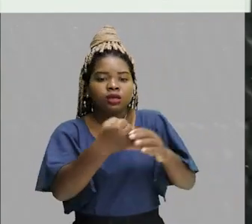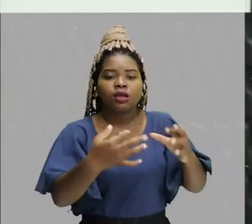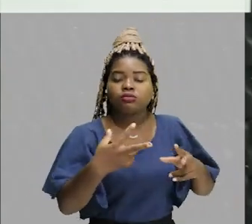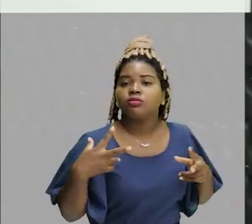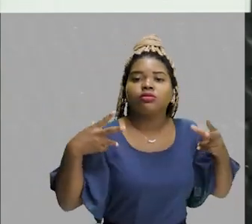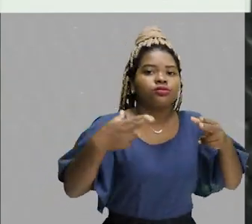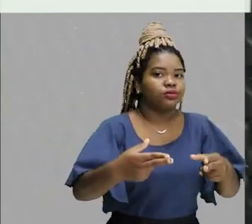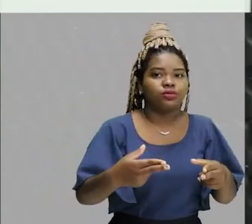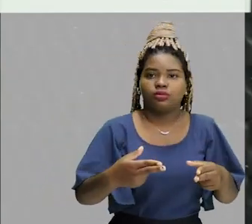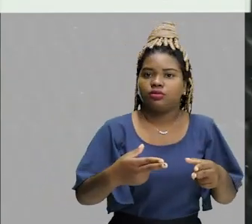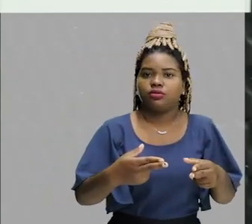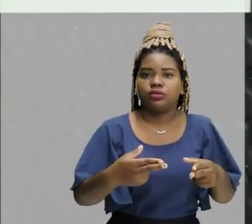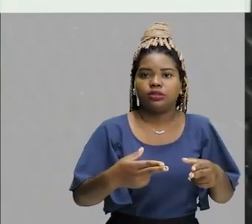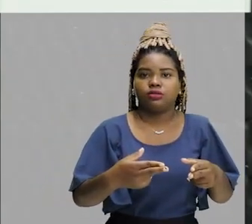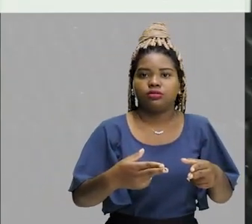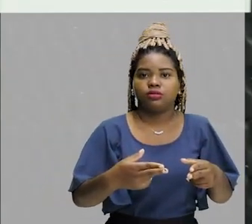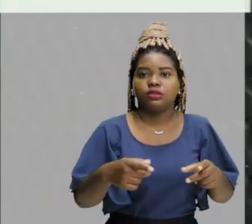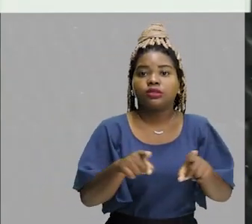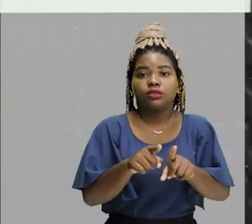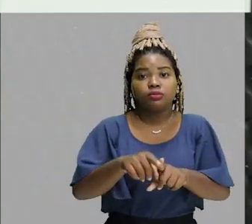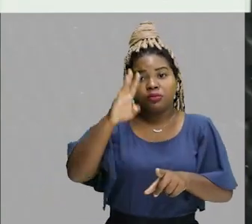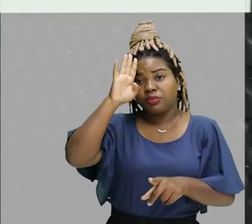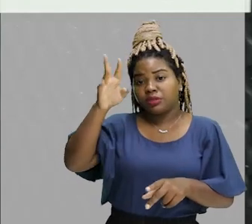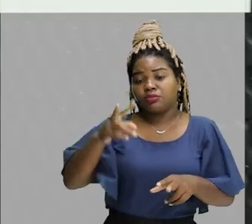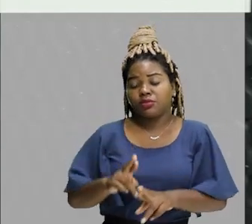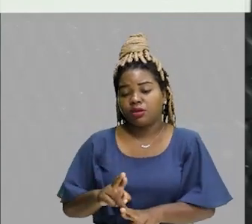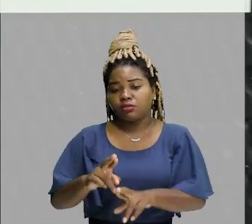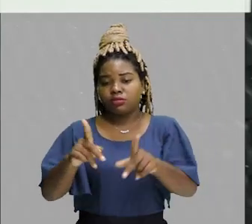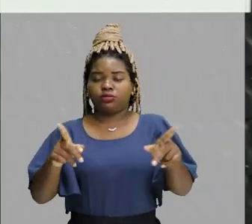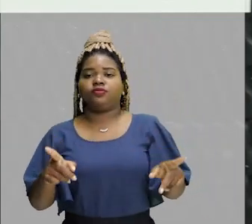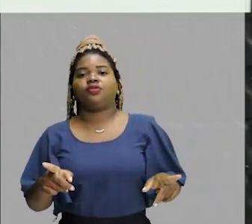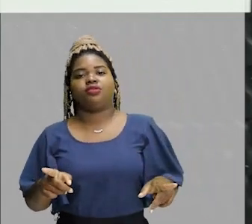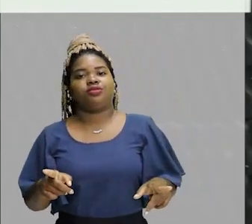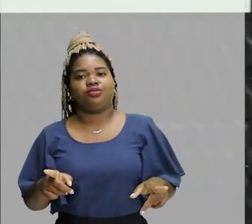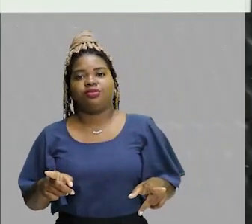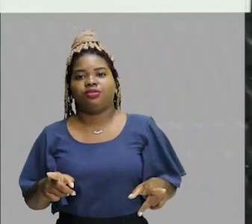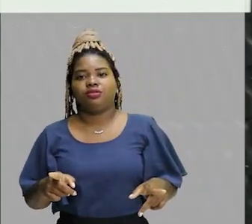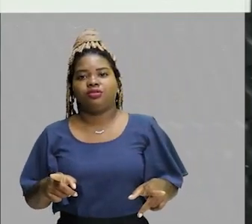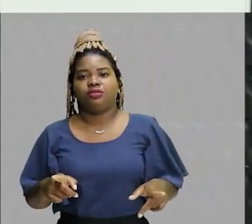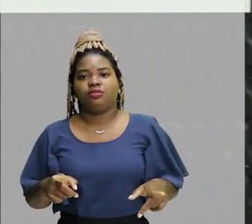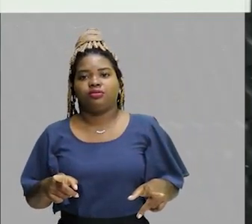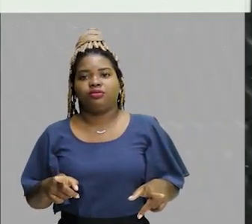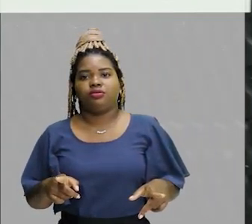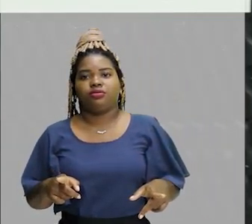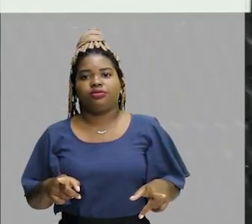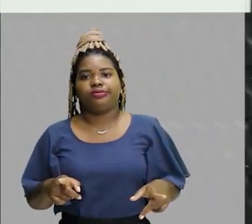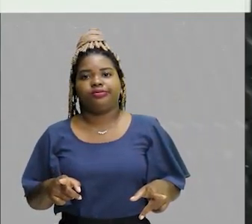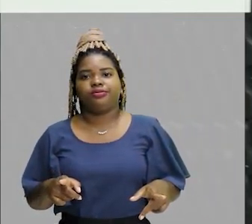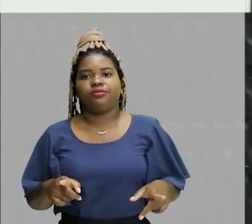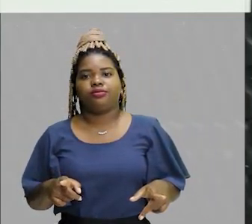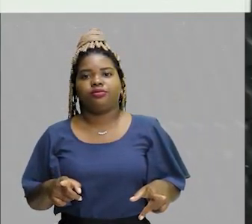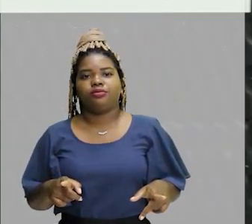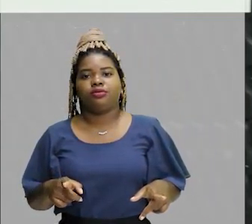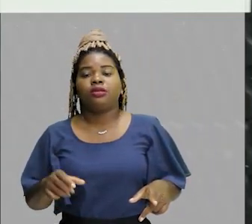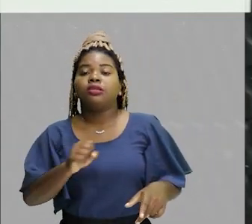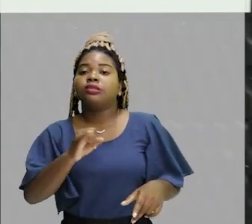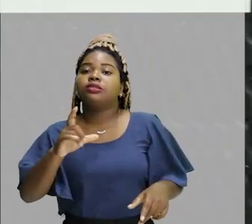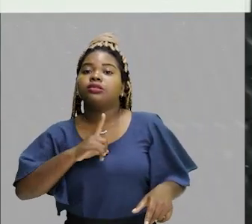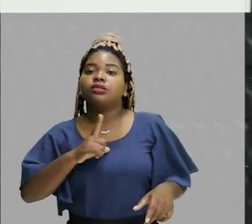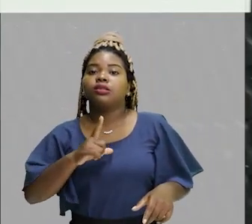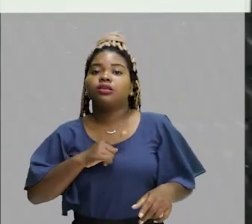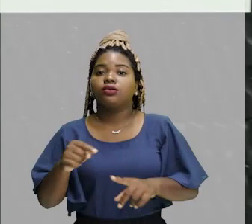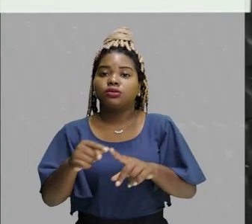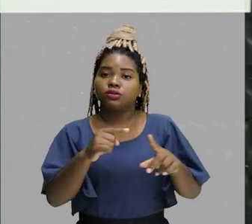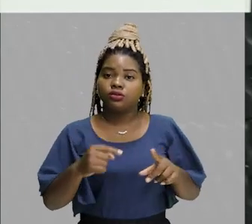mesmo propósito dentro da ciência. Então, olha só, se eu quero demonstrar, se eu tenho elementos e conjuntos que eu vou